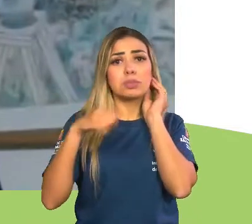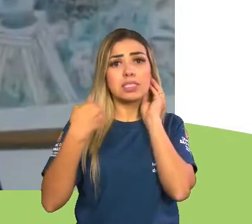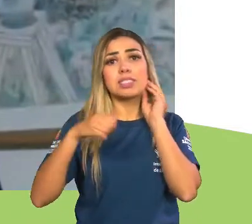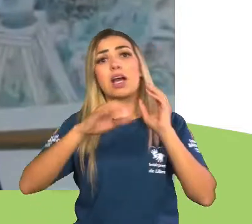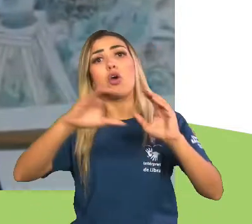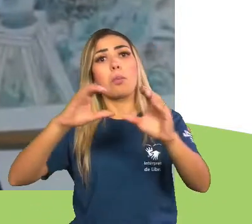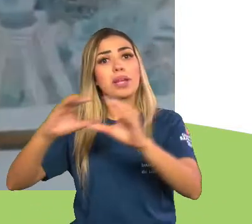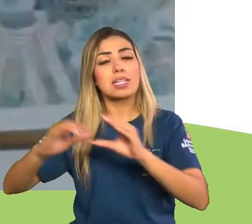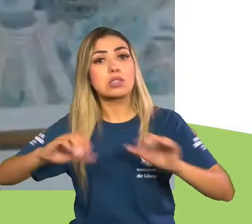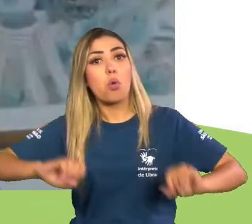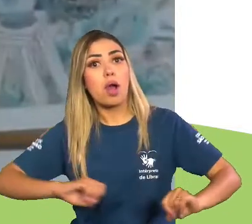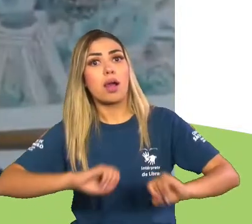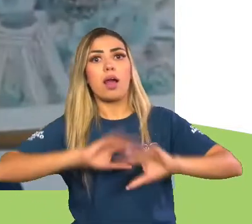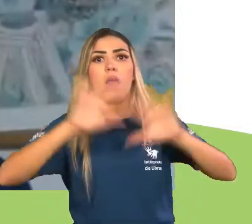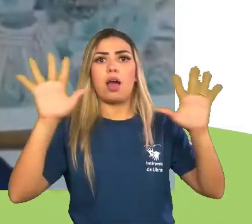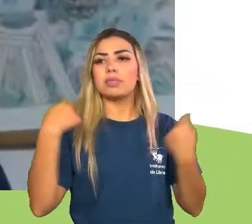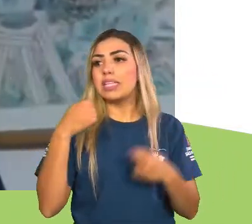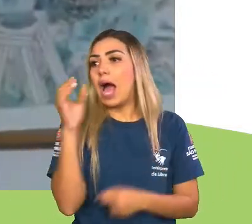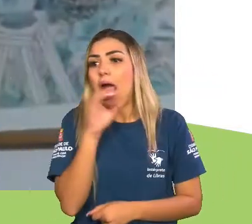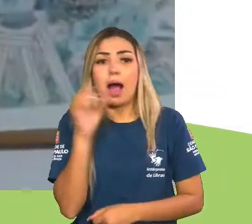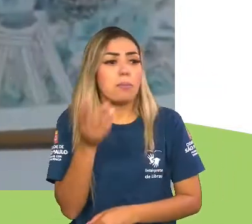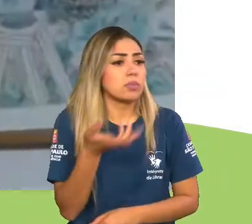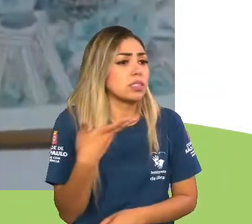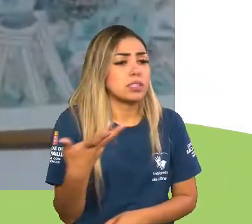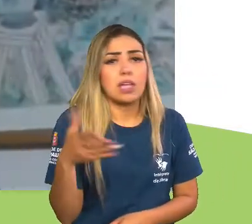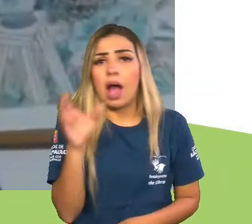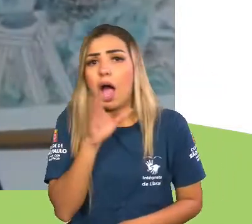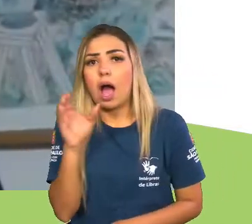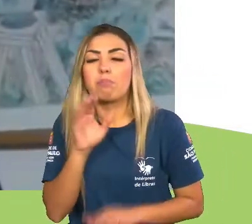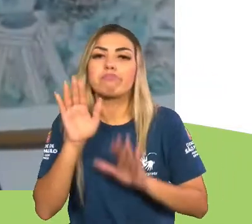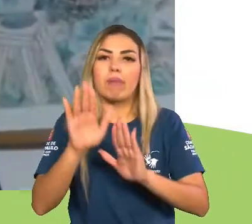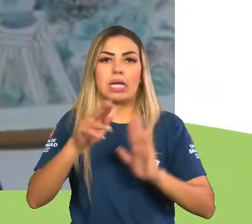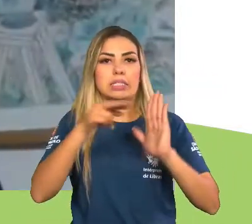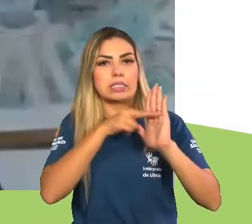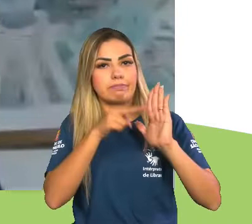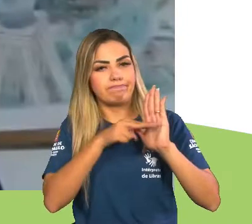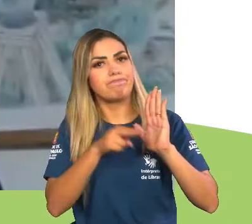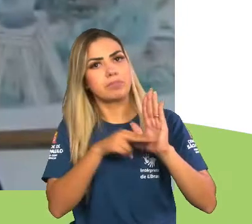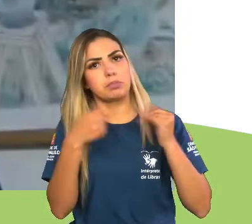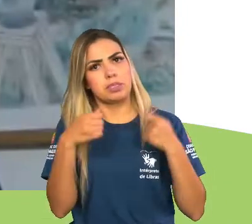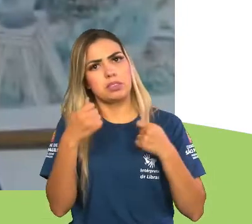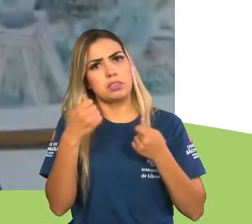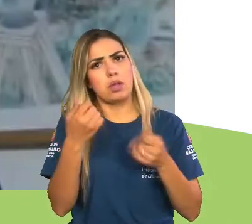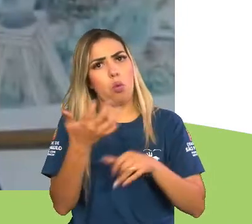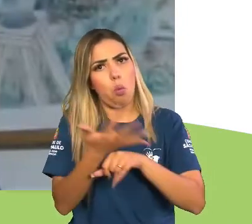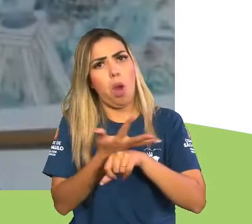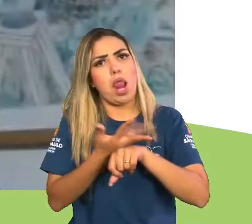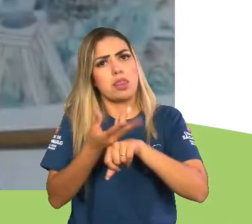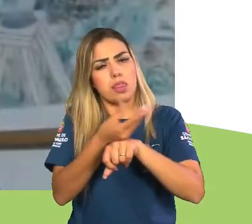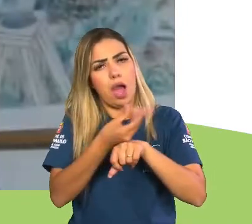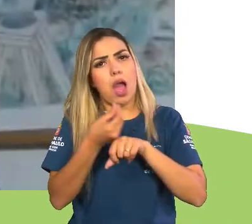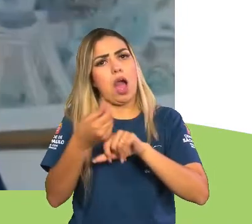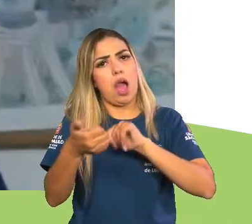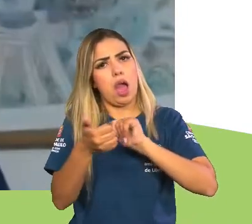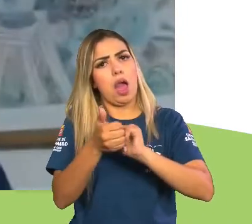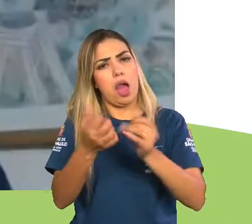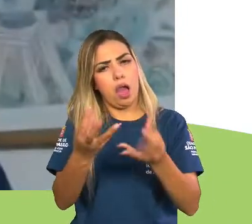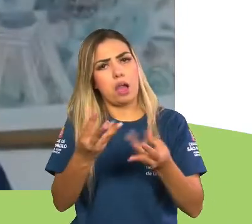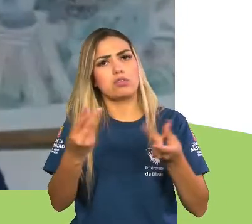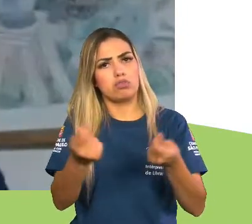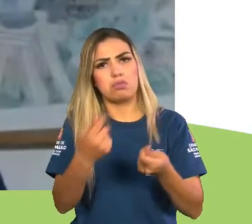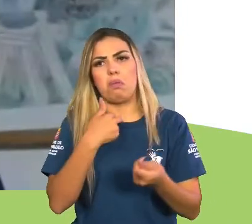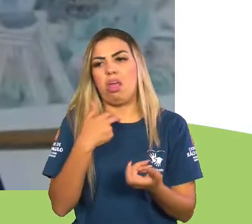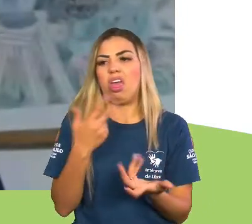clara, de ser rápido, sem abrir mão dos critérios de qualidade, segurança e eficácia dos produtos, cobrar